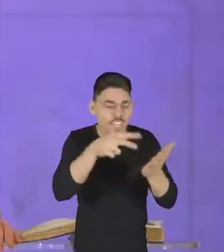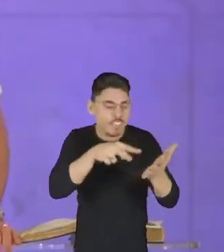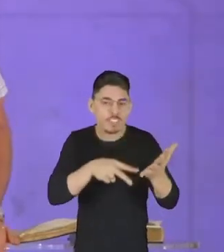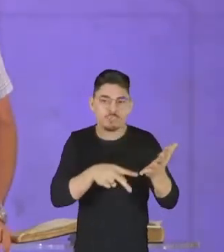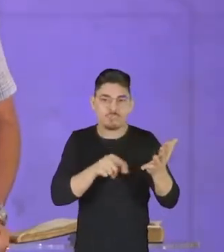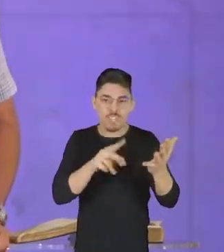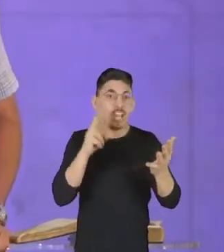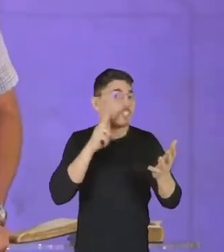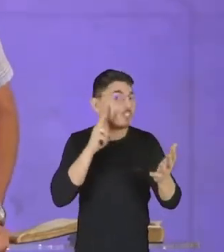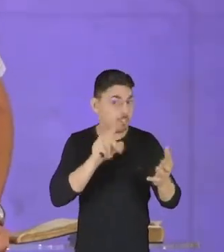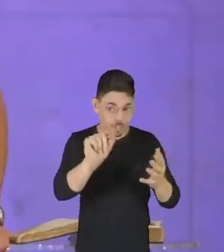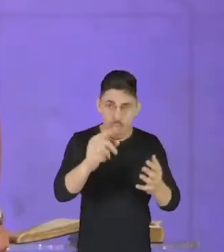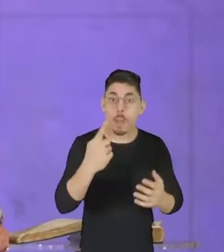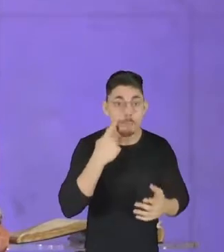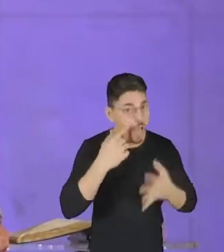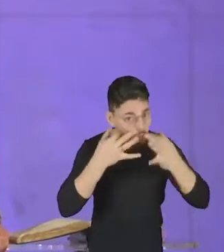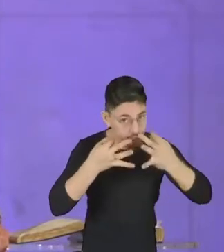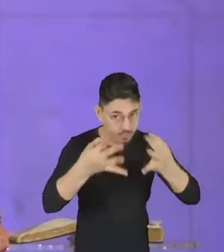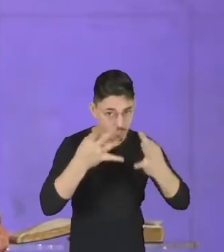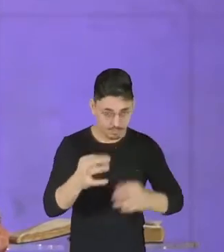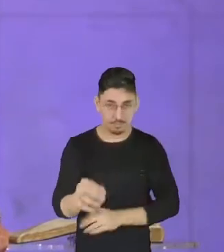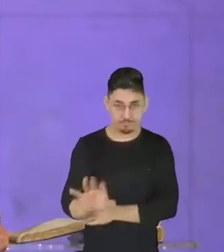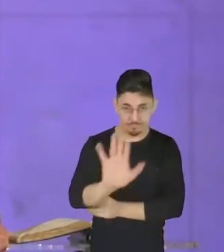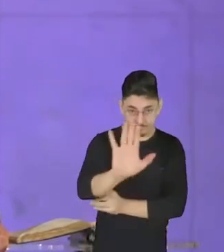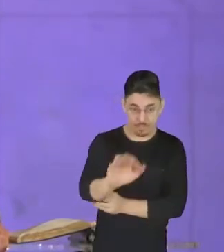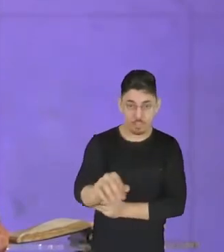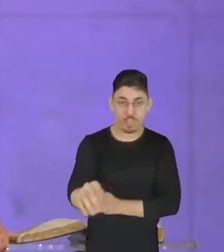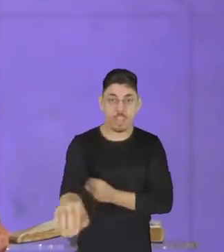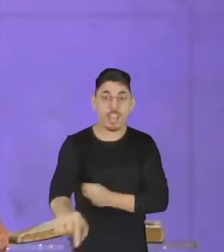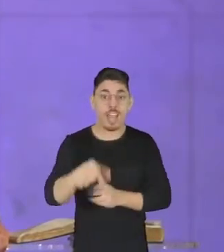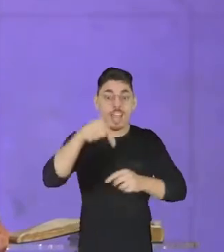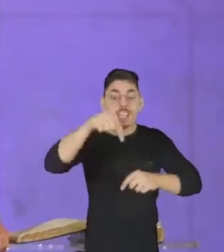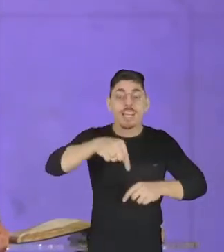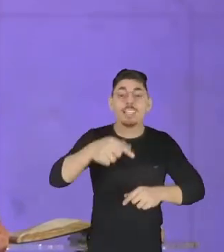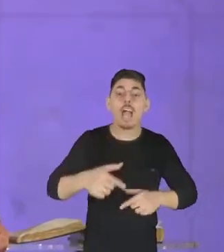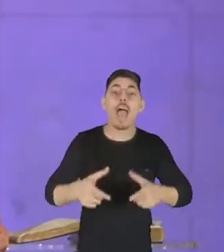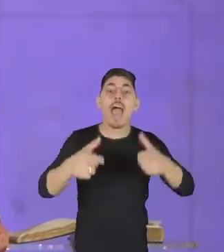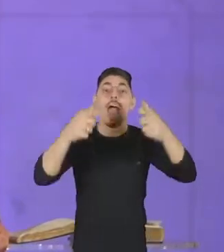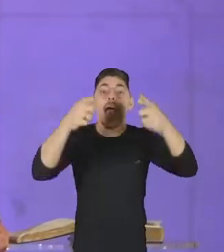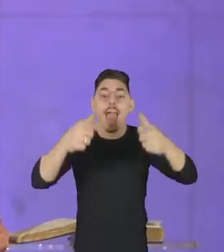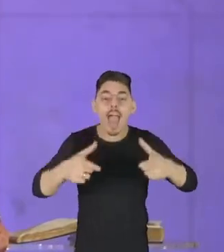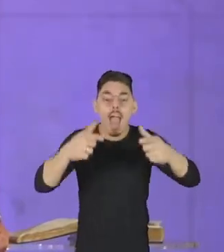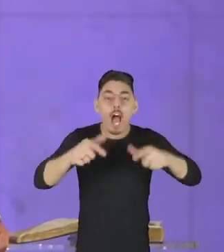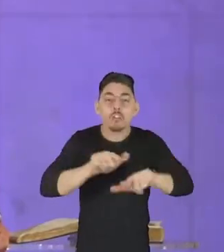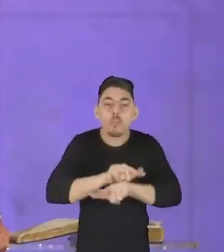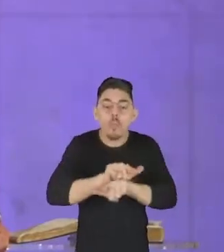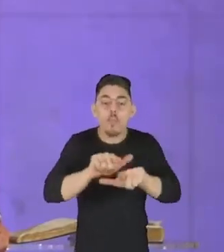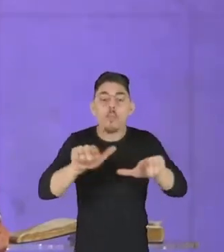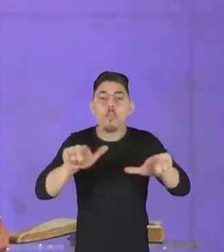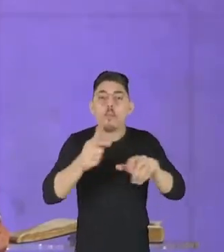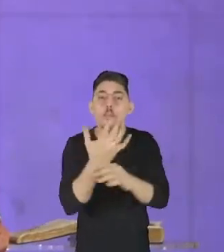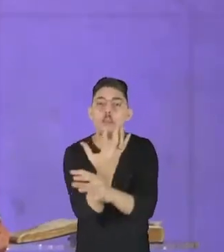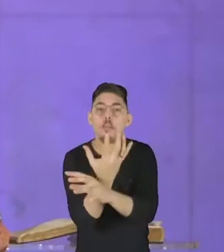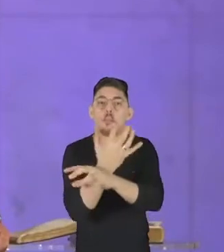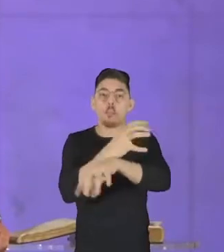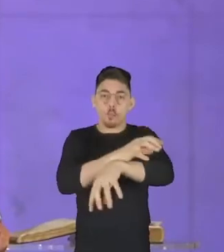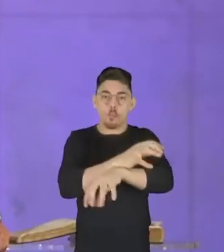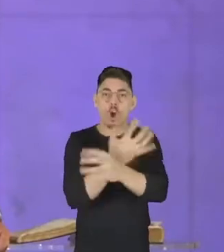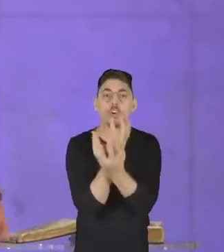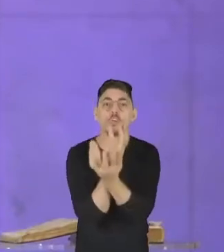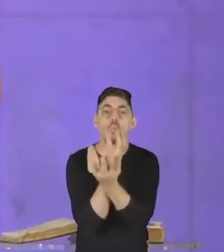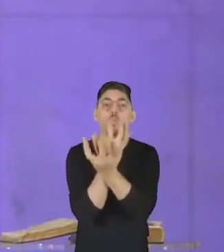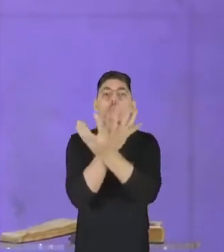um deserto, e presta atenção aqui no que eu vou falar, esse deserto da nossa história, da história bíblica, ele era